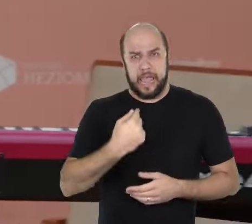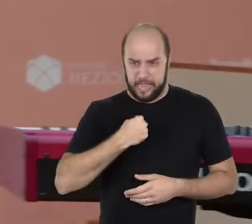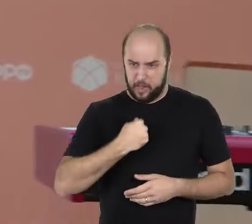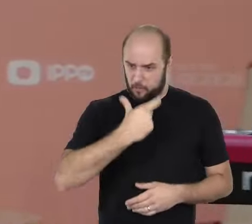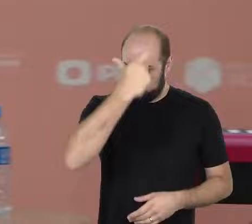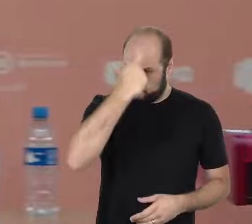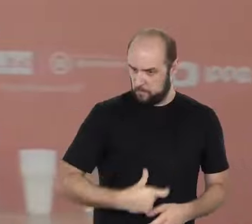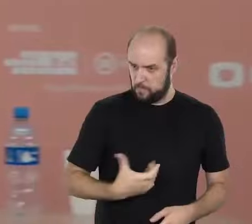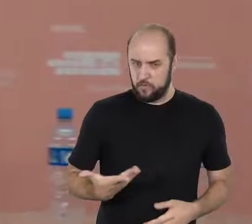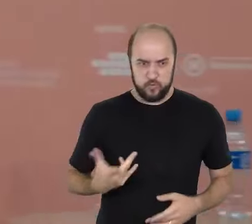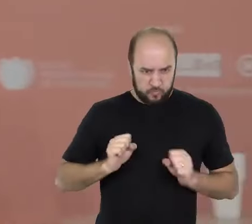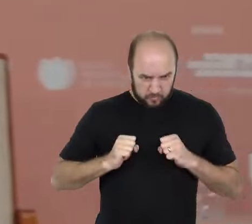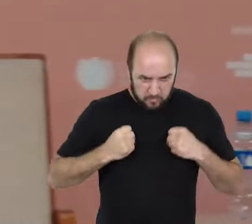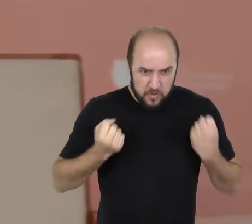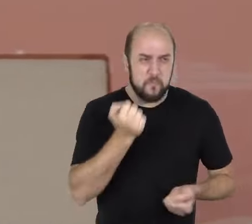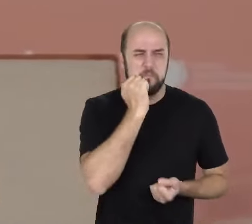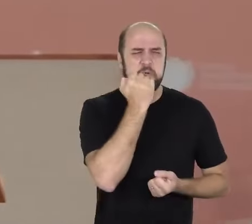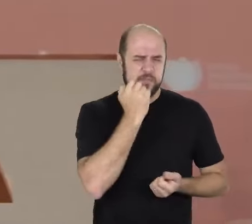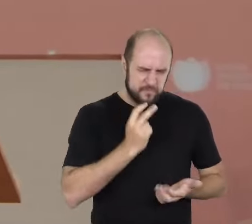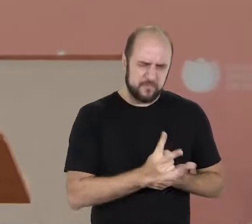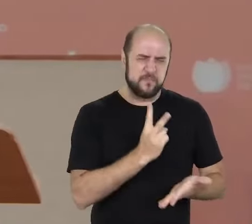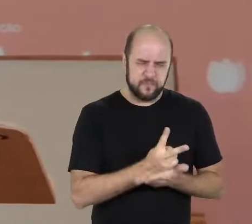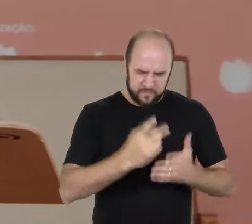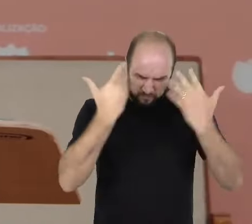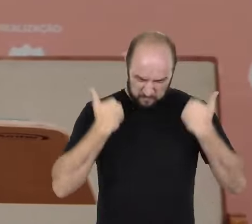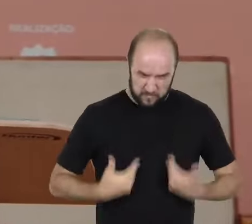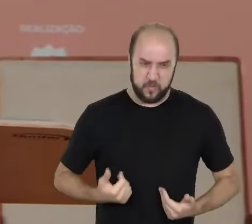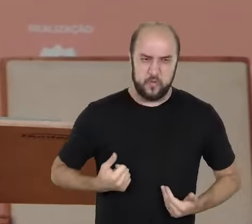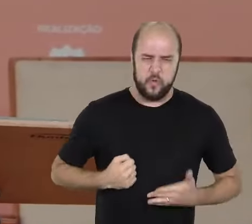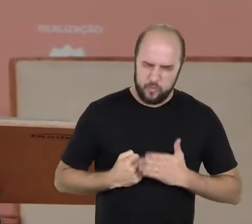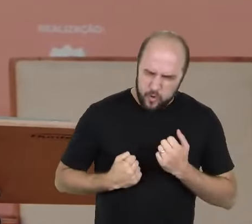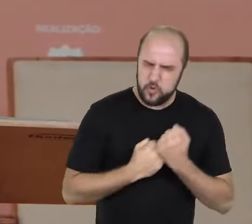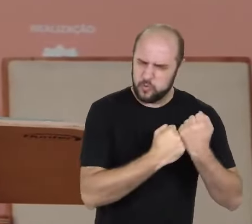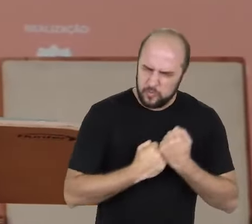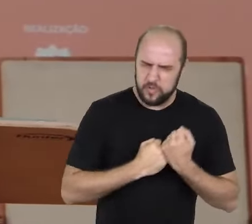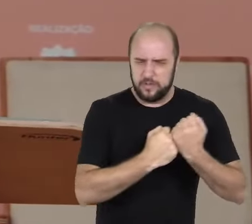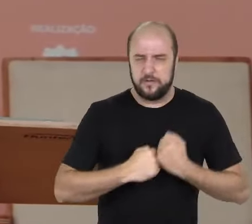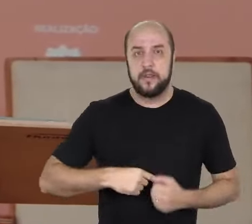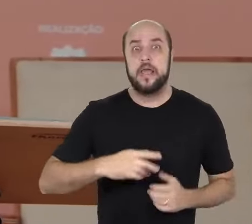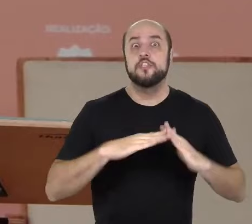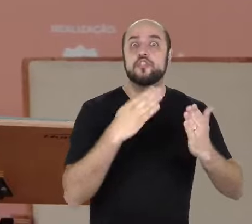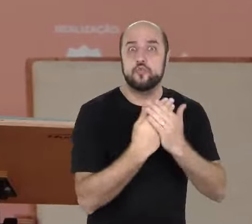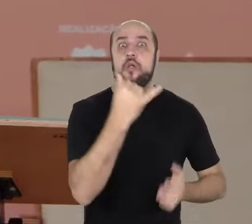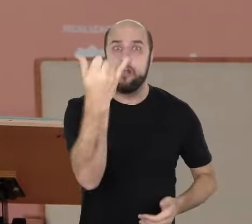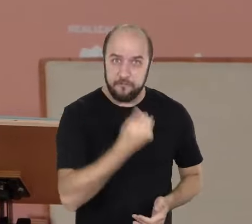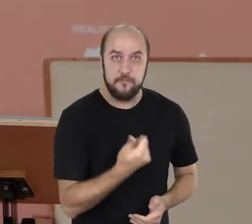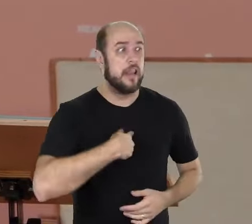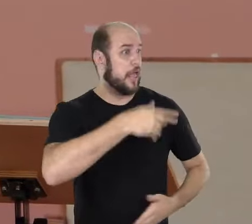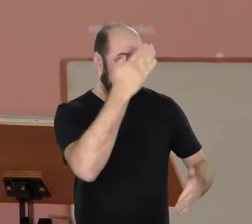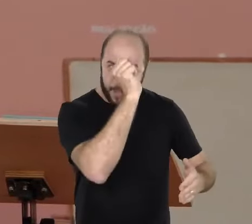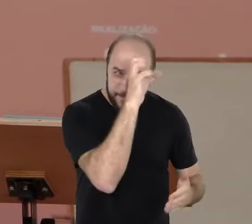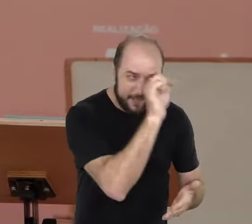pessoa que não desistiu de mim em nenhum momento. Quando a escola falava que eu não ia aprender. Gente, a escola afirmou, ela não vai